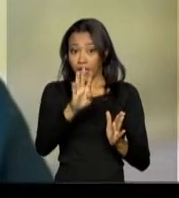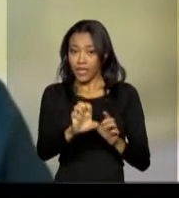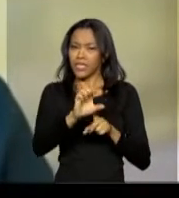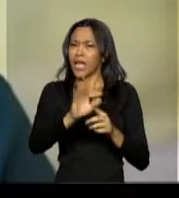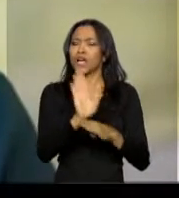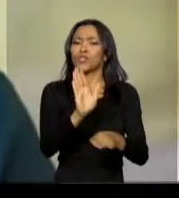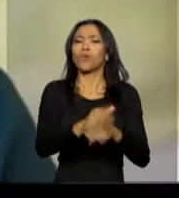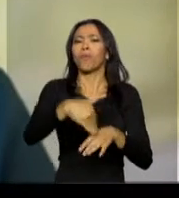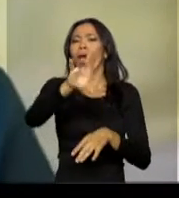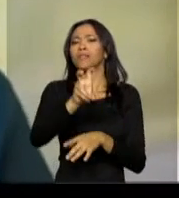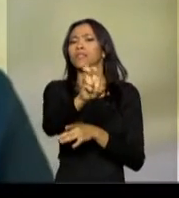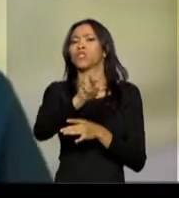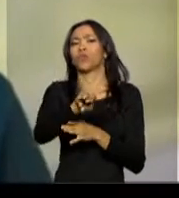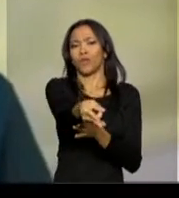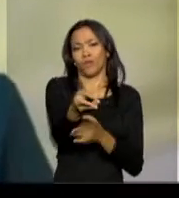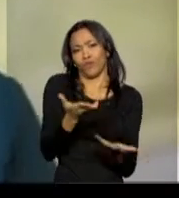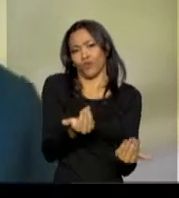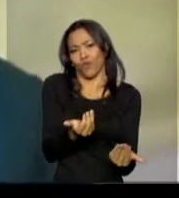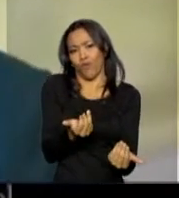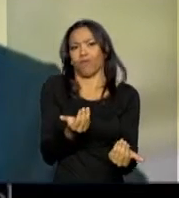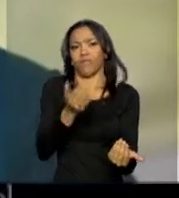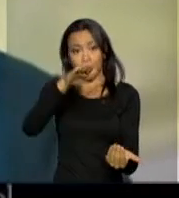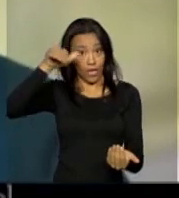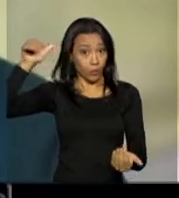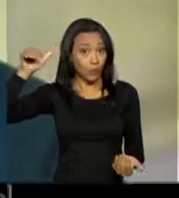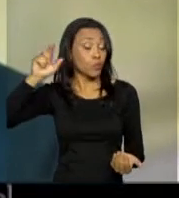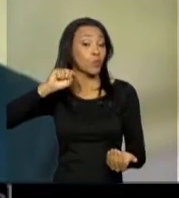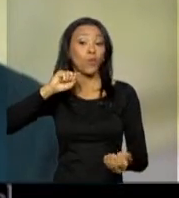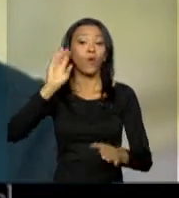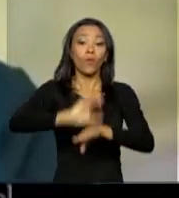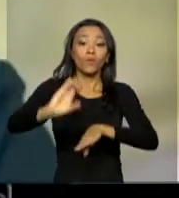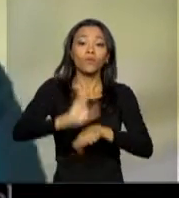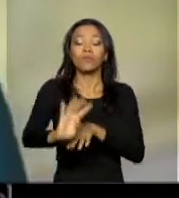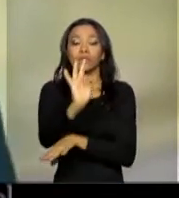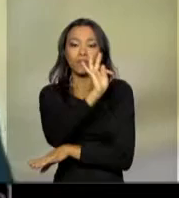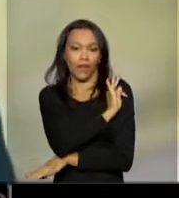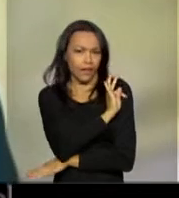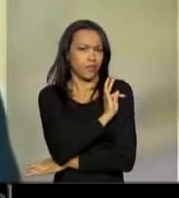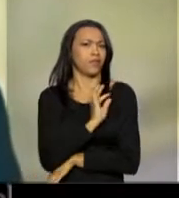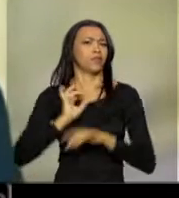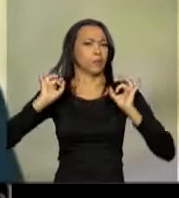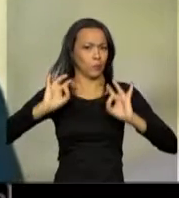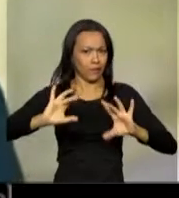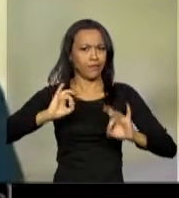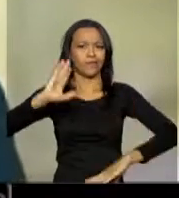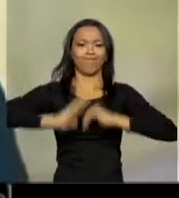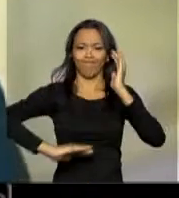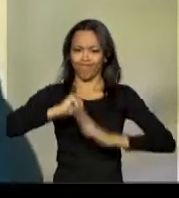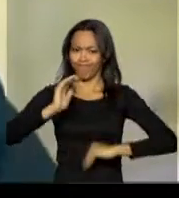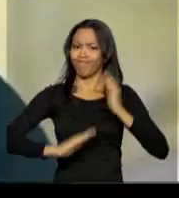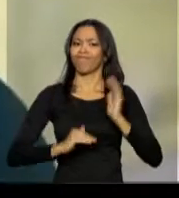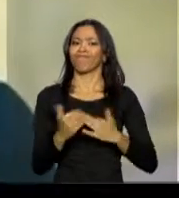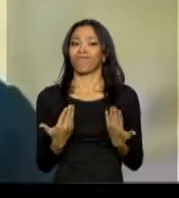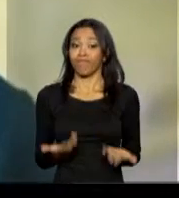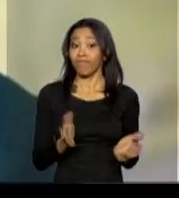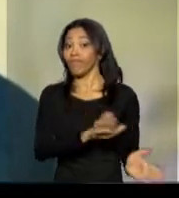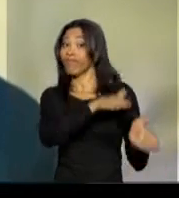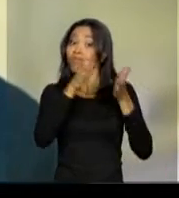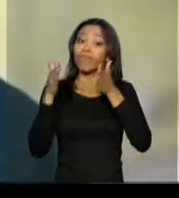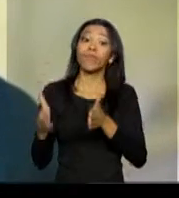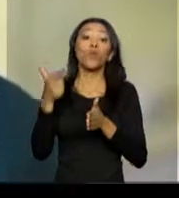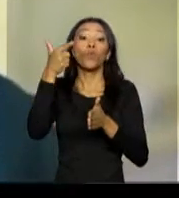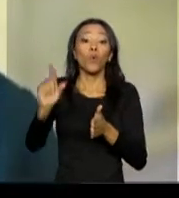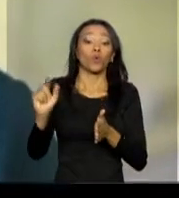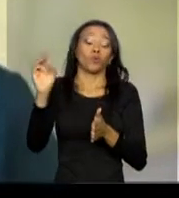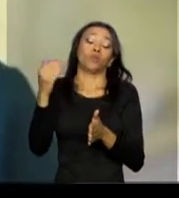5 milhões de jovens e adultos com cursos técnicos e de qualificação profissional, enquanto Ciências